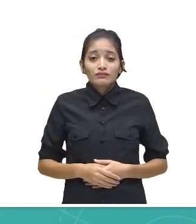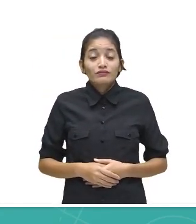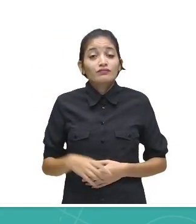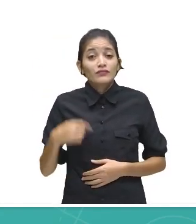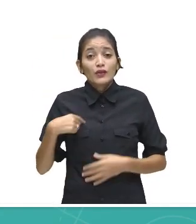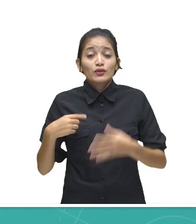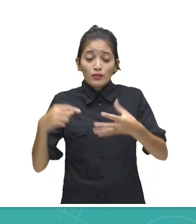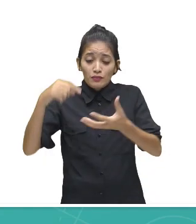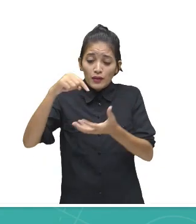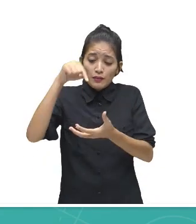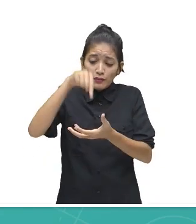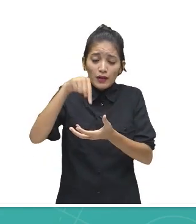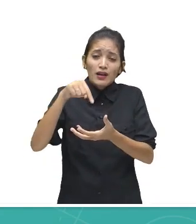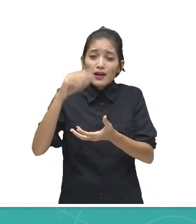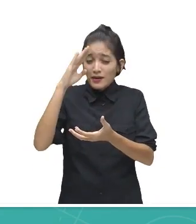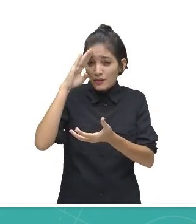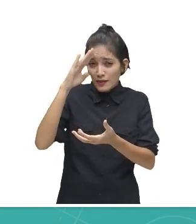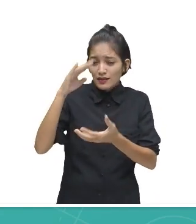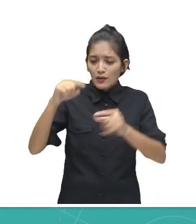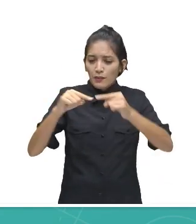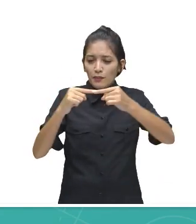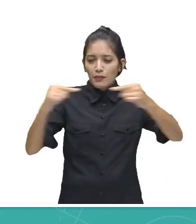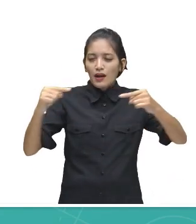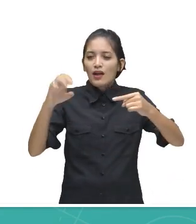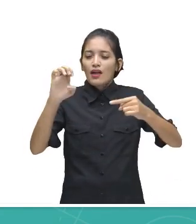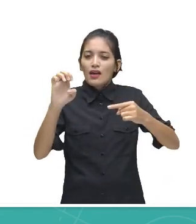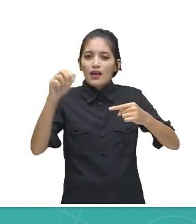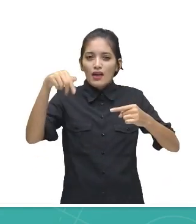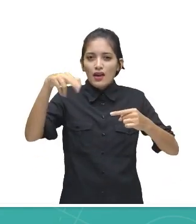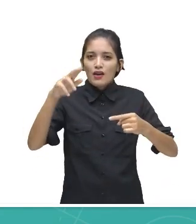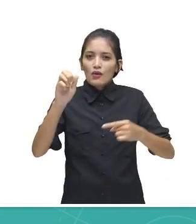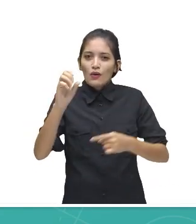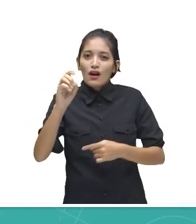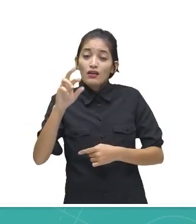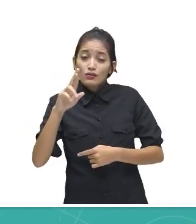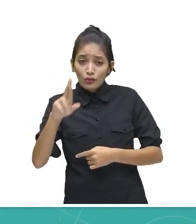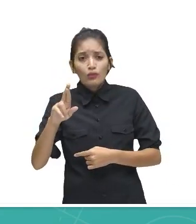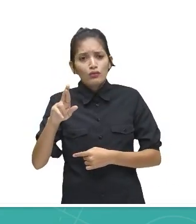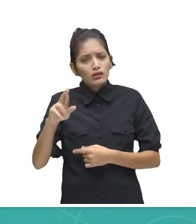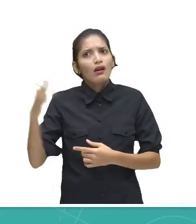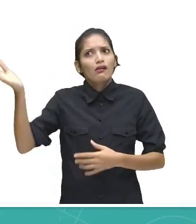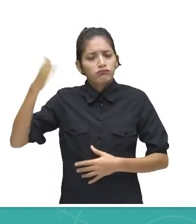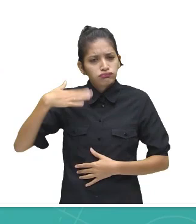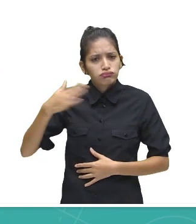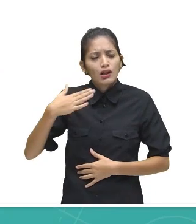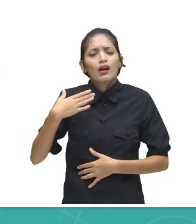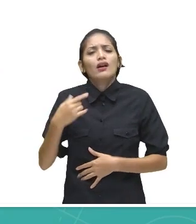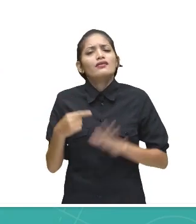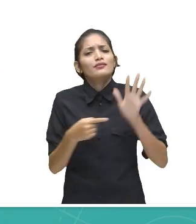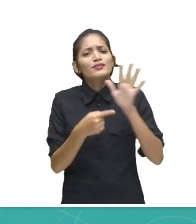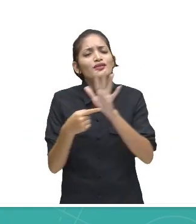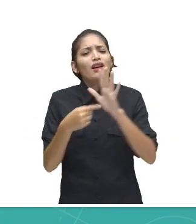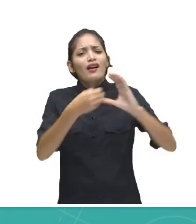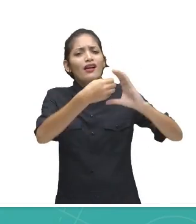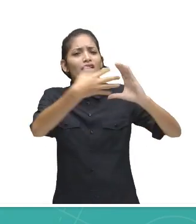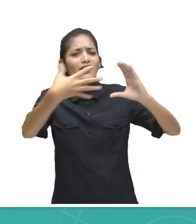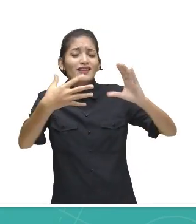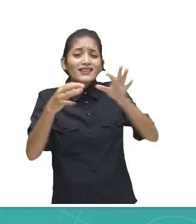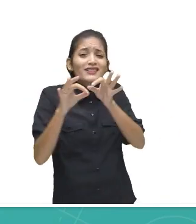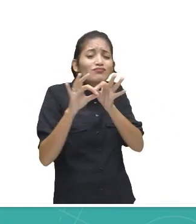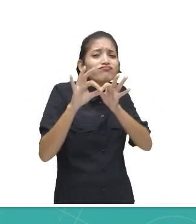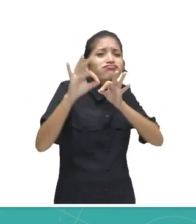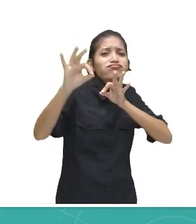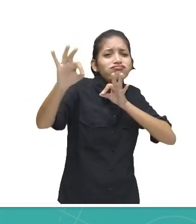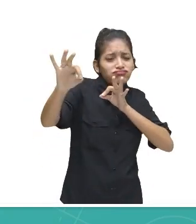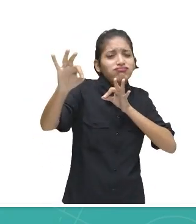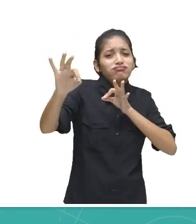ali da linha do Equador, onde as temperaturas são muito quentes. Então a gente vai ver características de lugares bem distantes aí